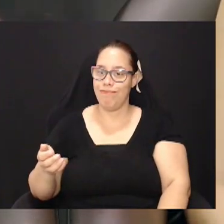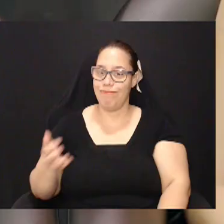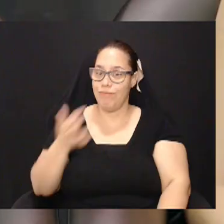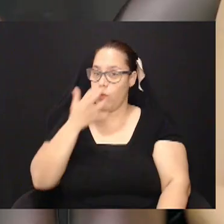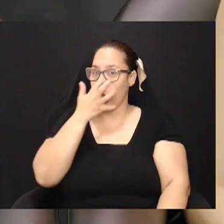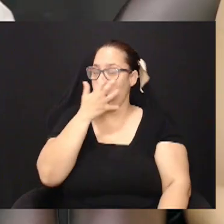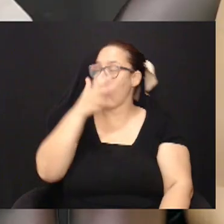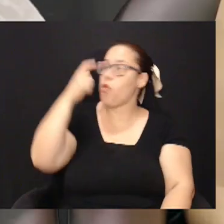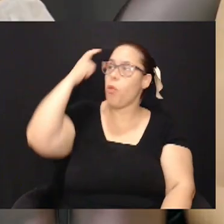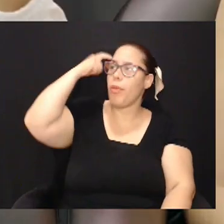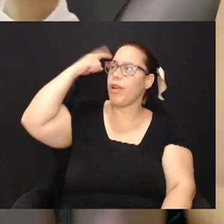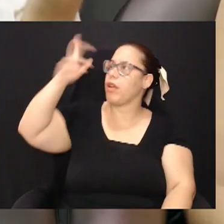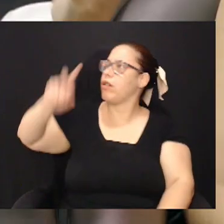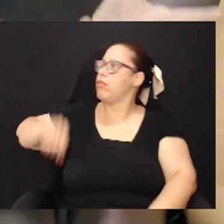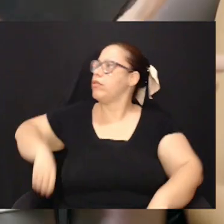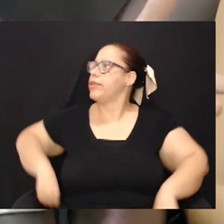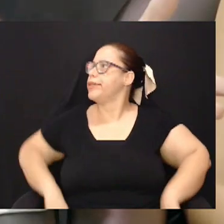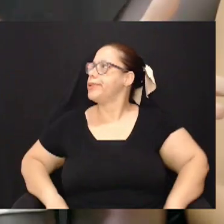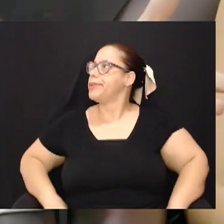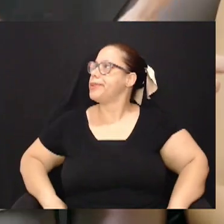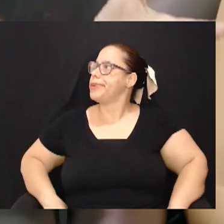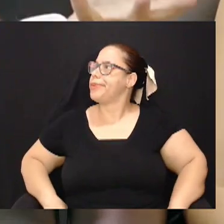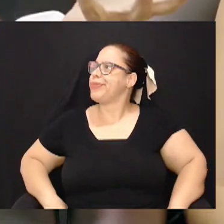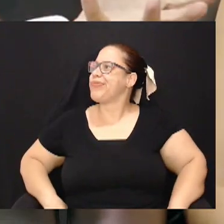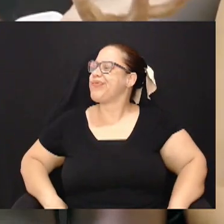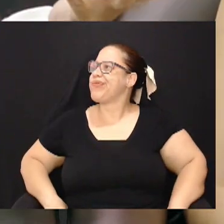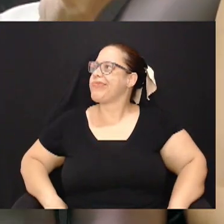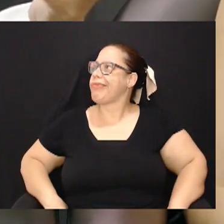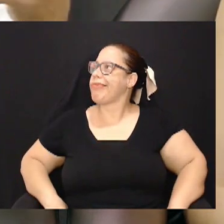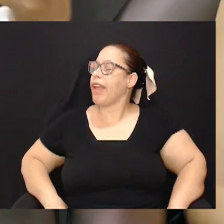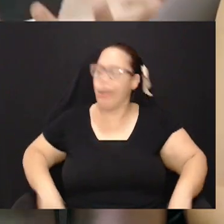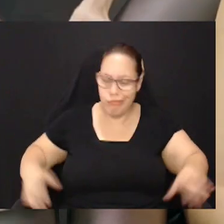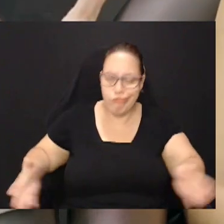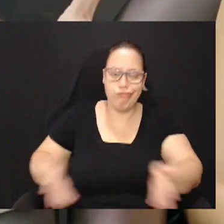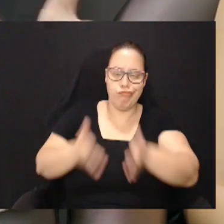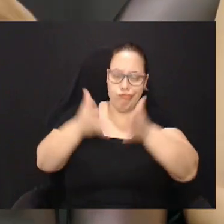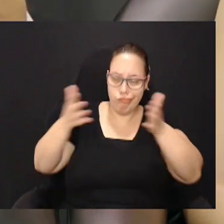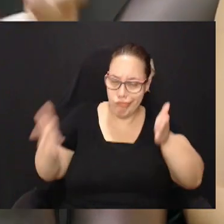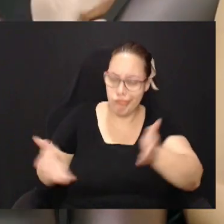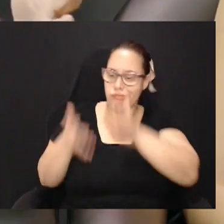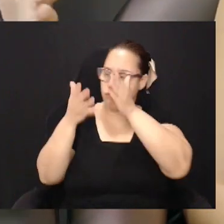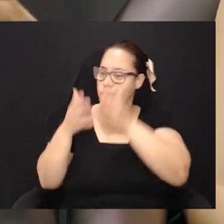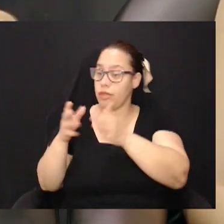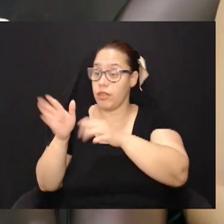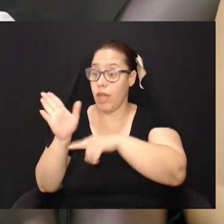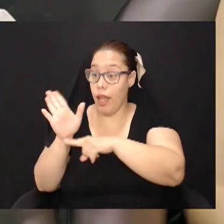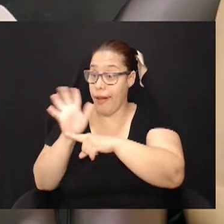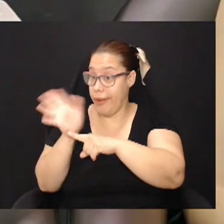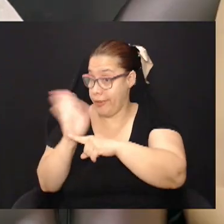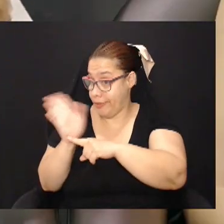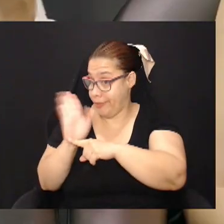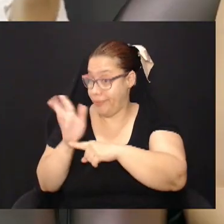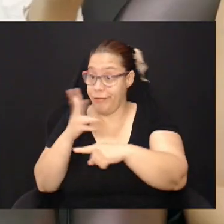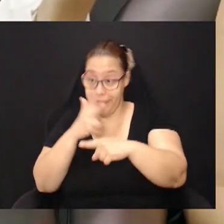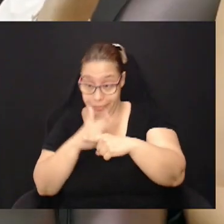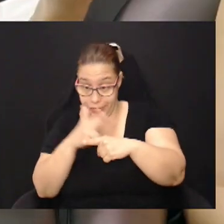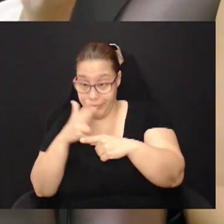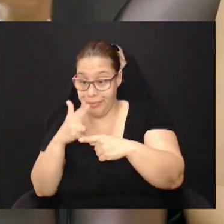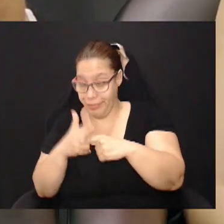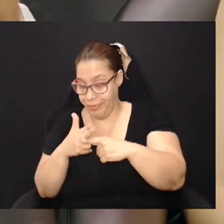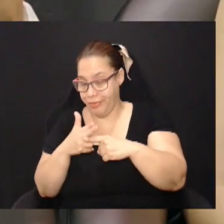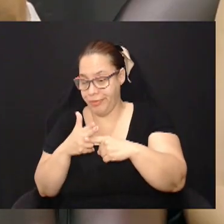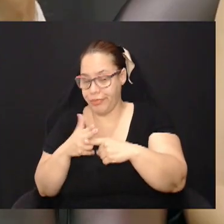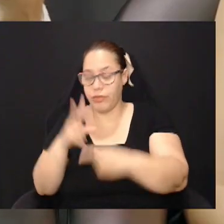assim, eu sou uma pessoa, eu fui muito estimulada, né, a assistir filmes, séries, né? Eu me lembro, eu